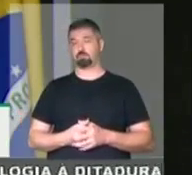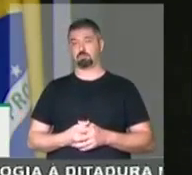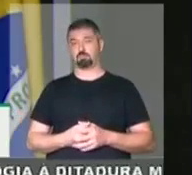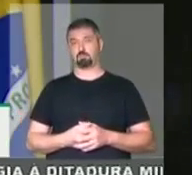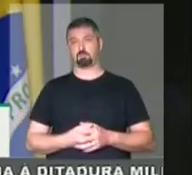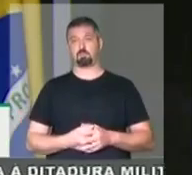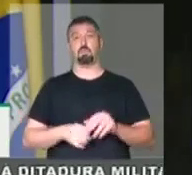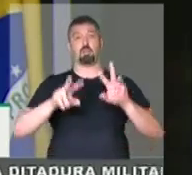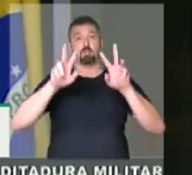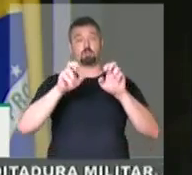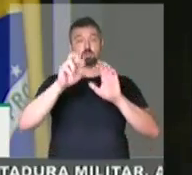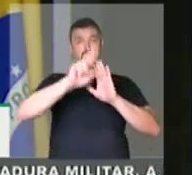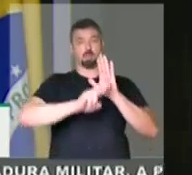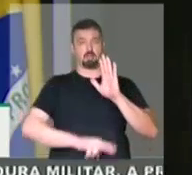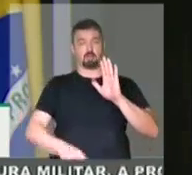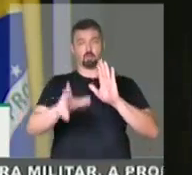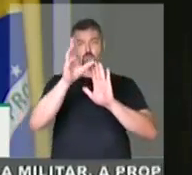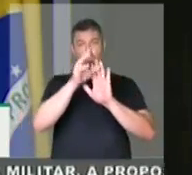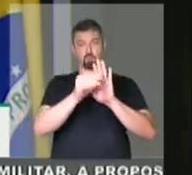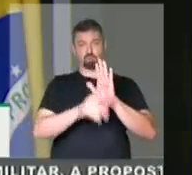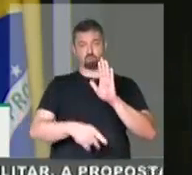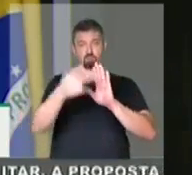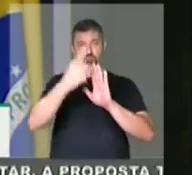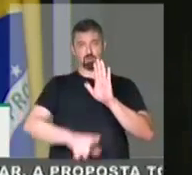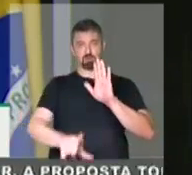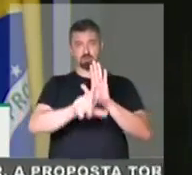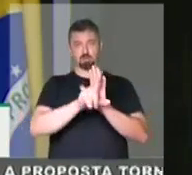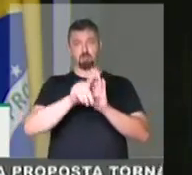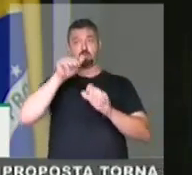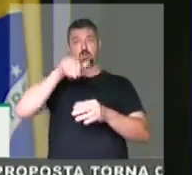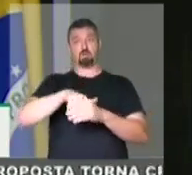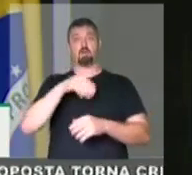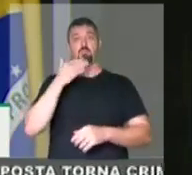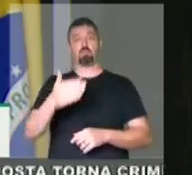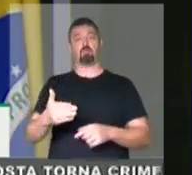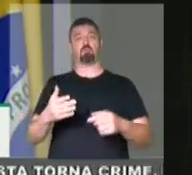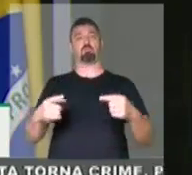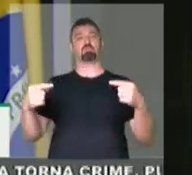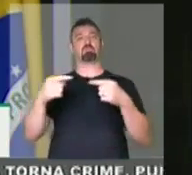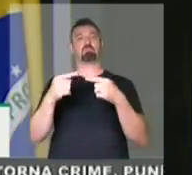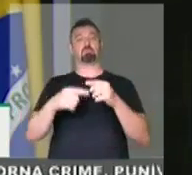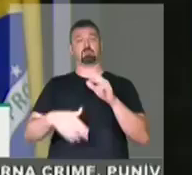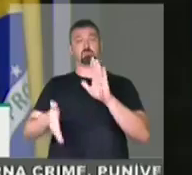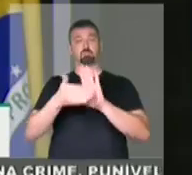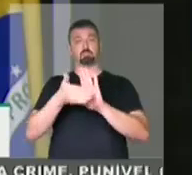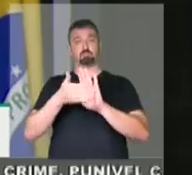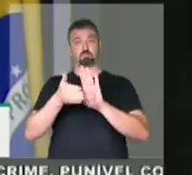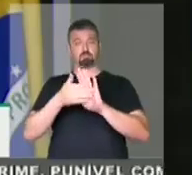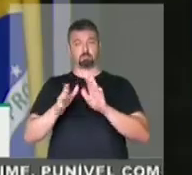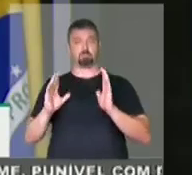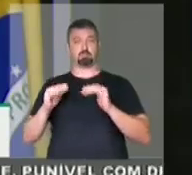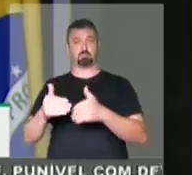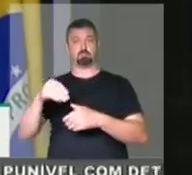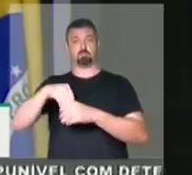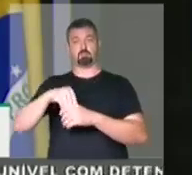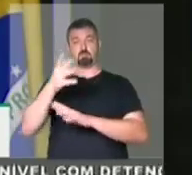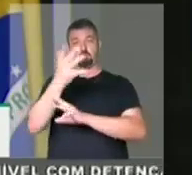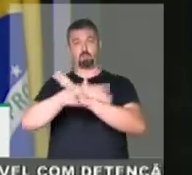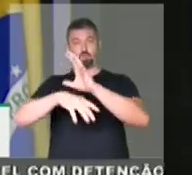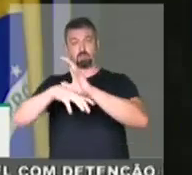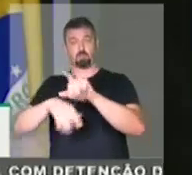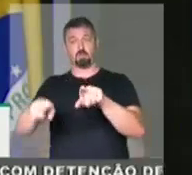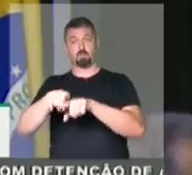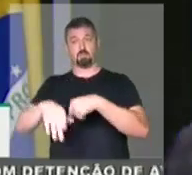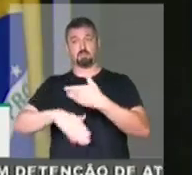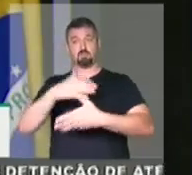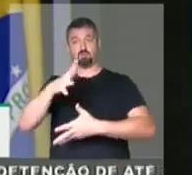Em relação ao parecer pelo mérito do projeto, votamos pela aprovação da proposição pela Comissão do Meio Ambiente